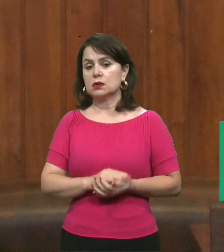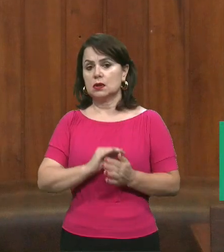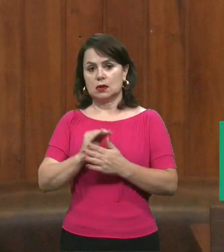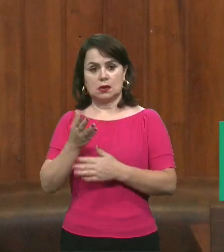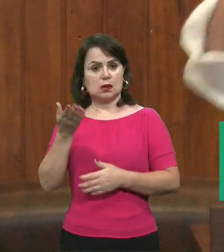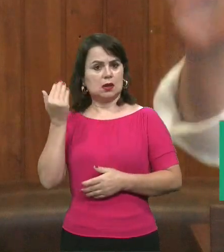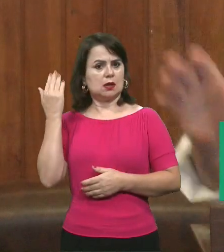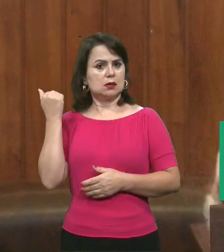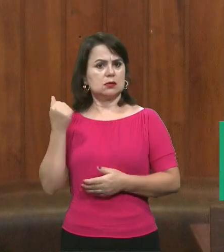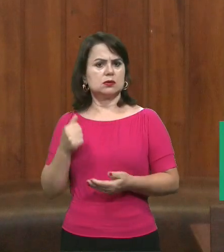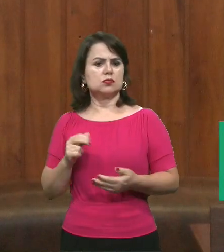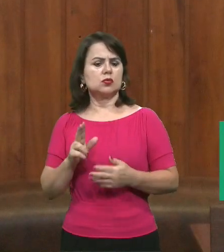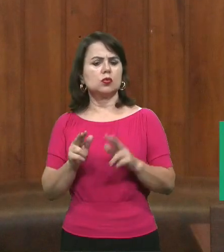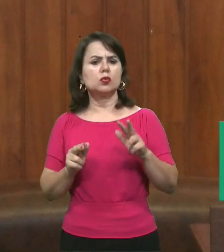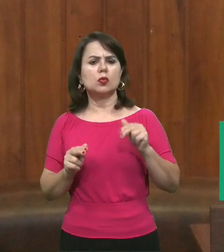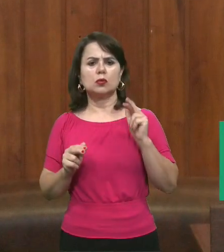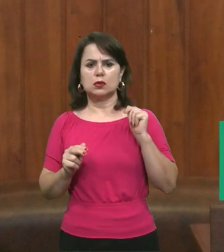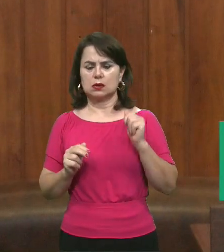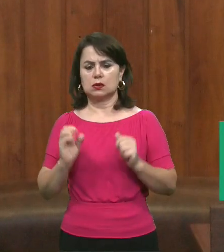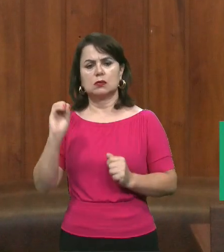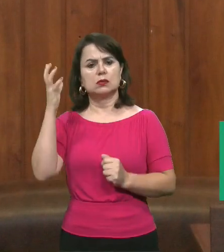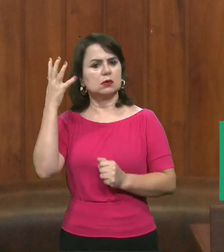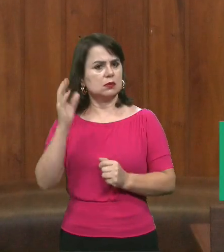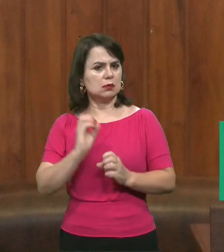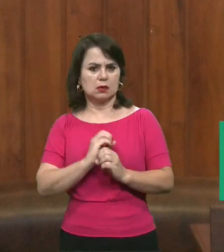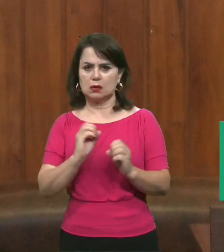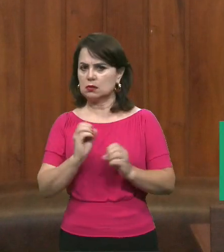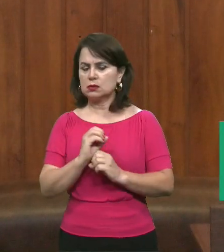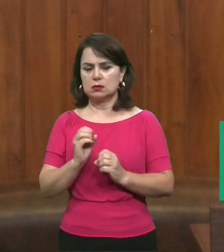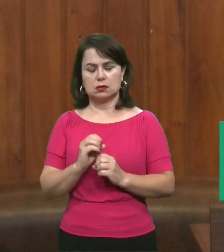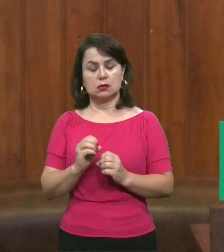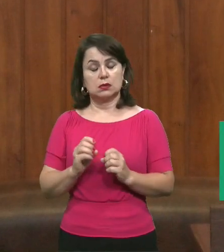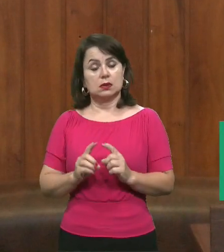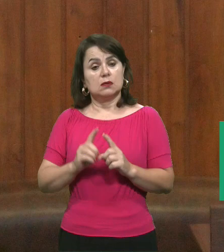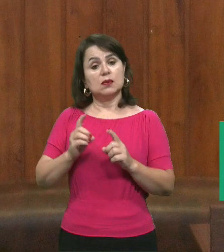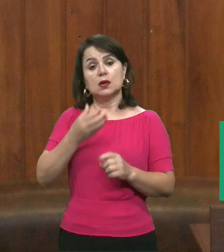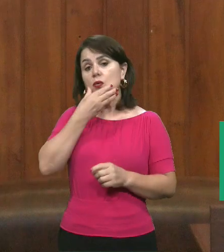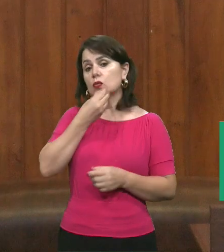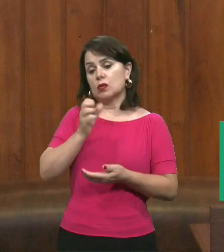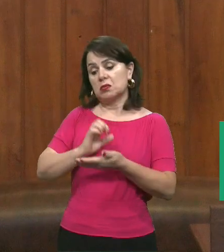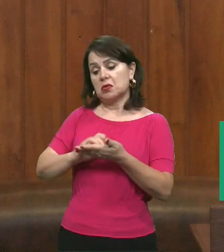aí, continua secretário. Faz de conta que não aconteceu nada.